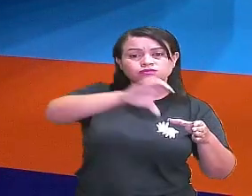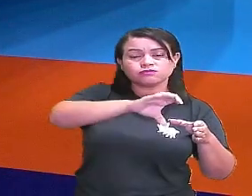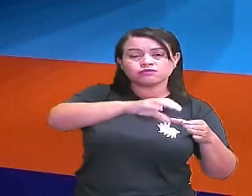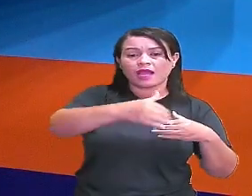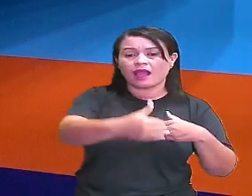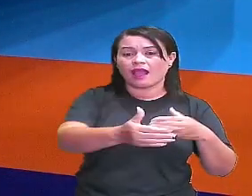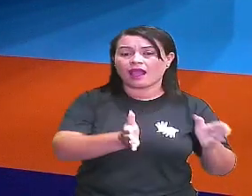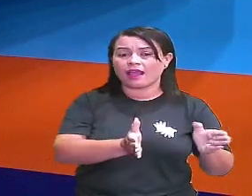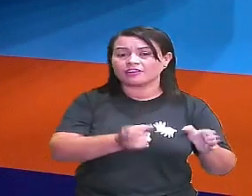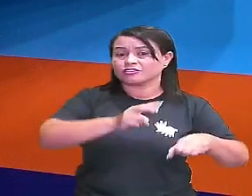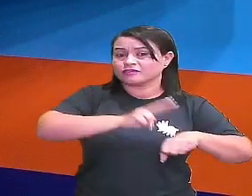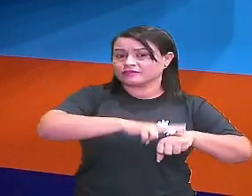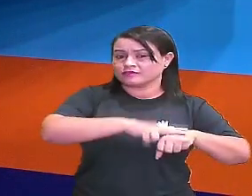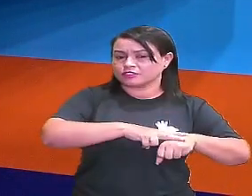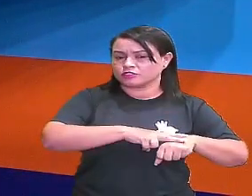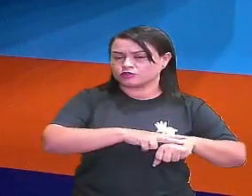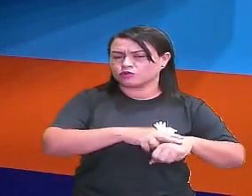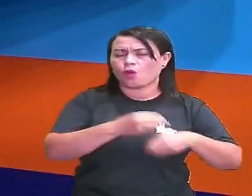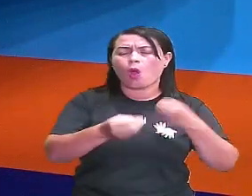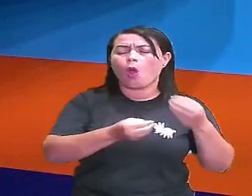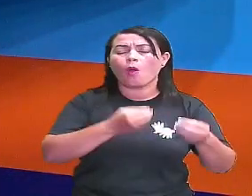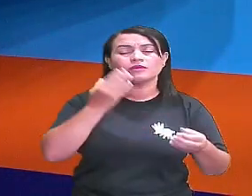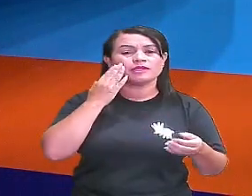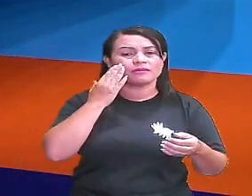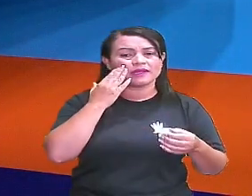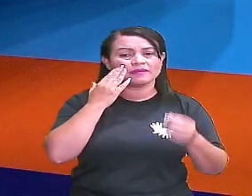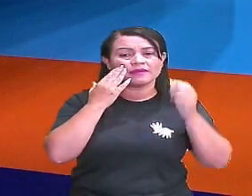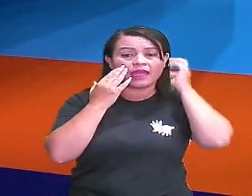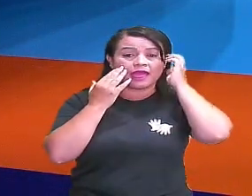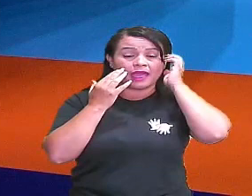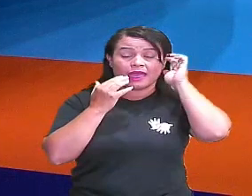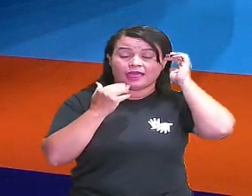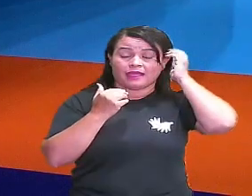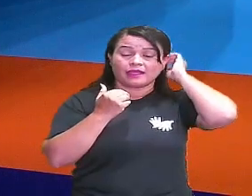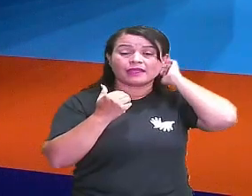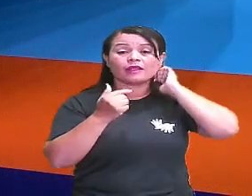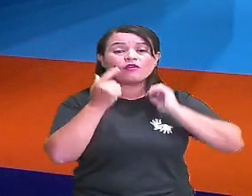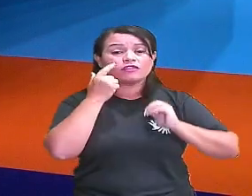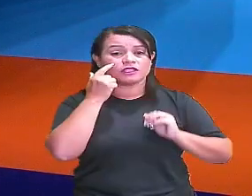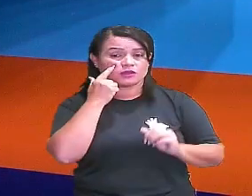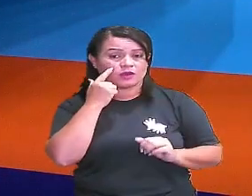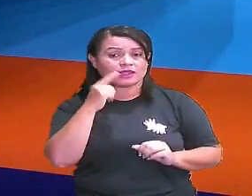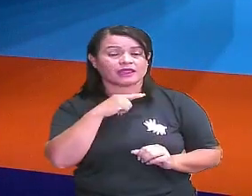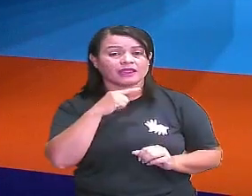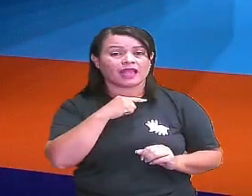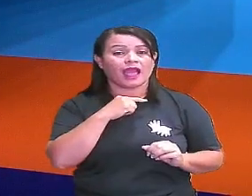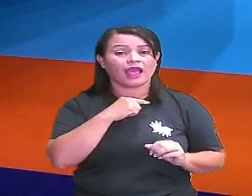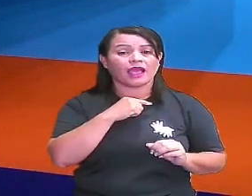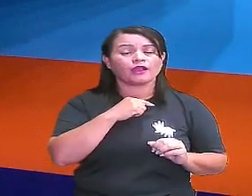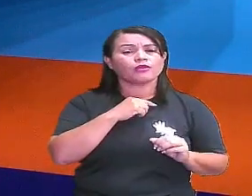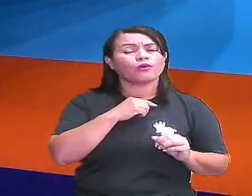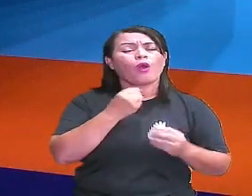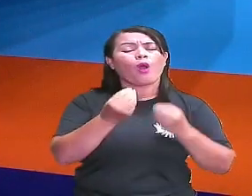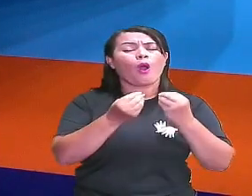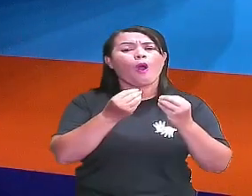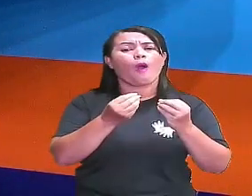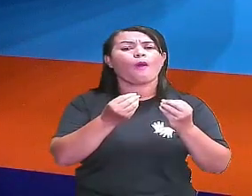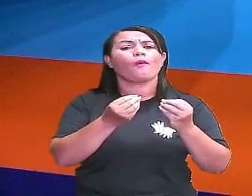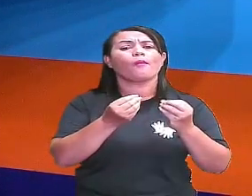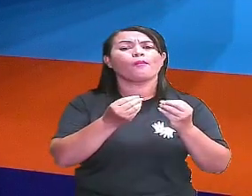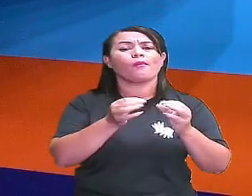recipiente. Então, o que é que eu tenho que fazer? A fórmula de volume, em alguns momentos, vocês não vão só encontrar